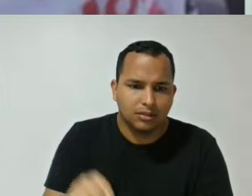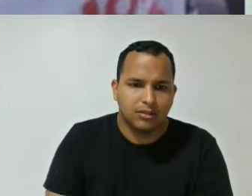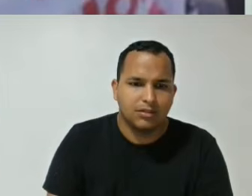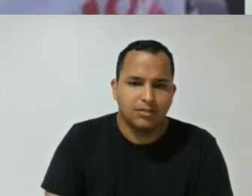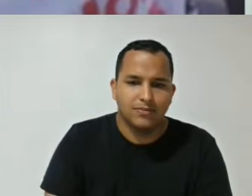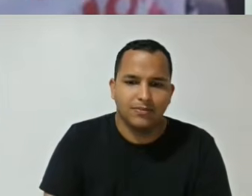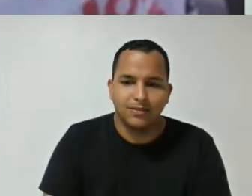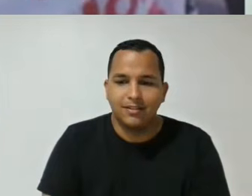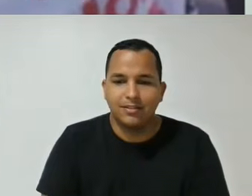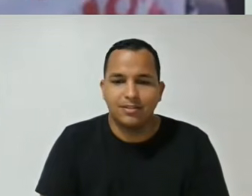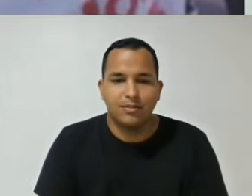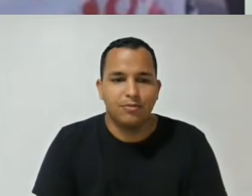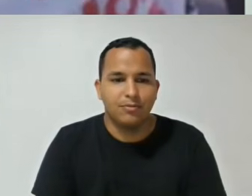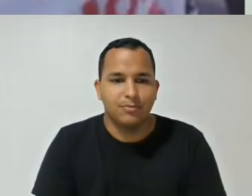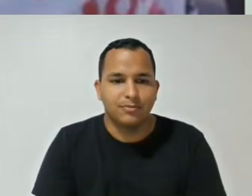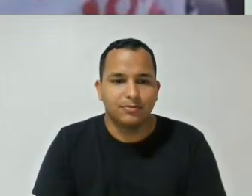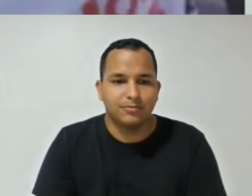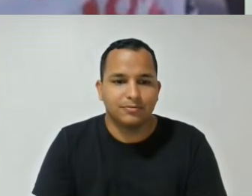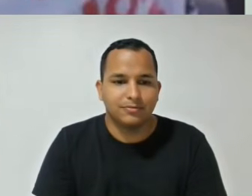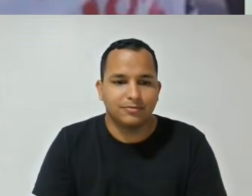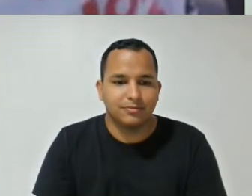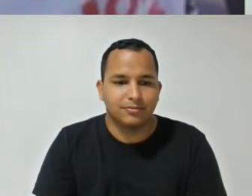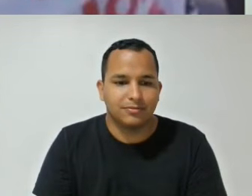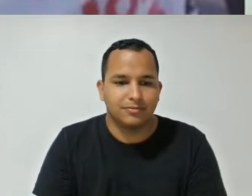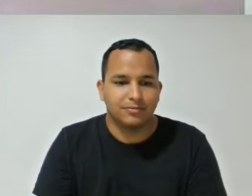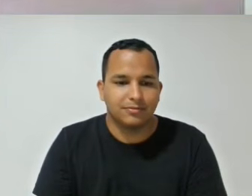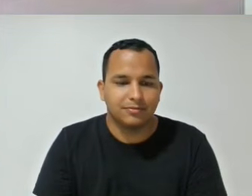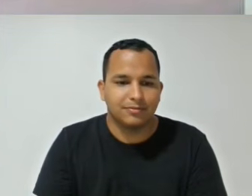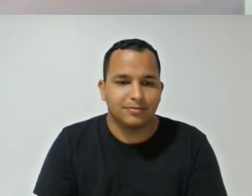a fazer uma atividade com ele Hum.